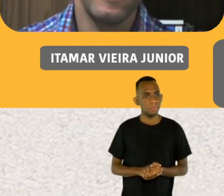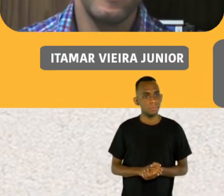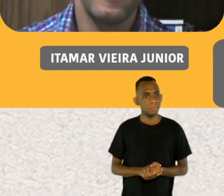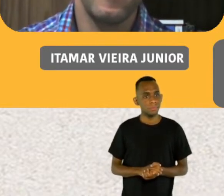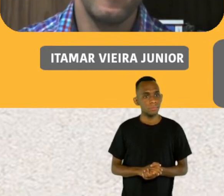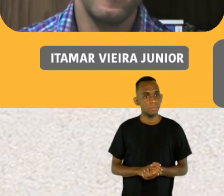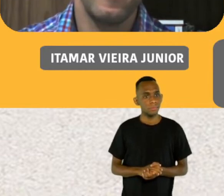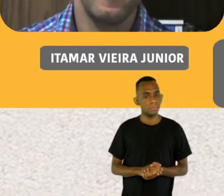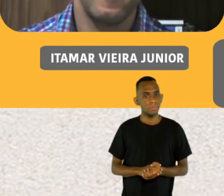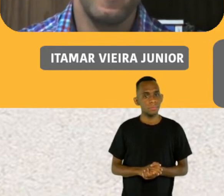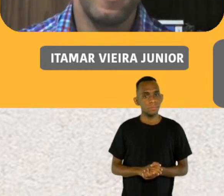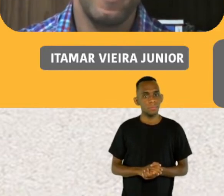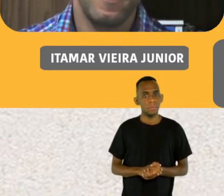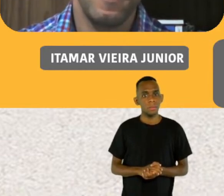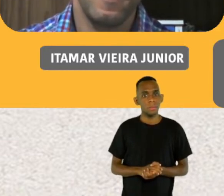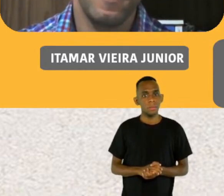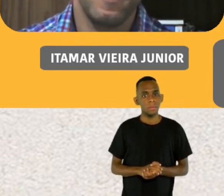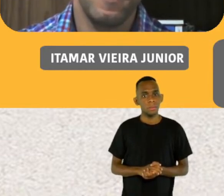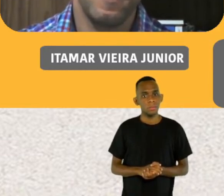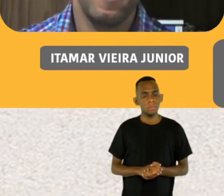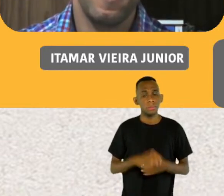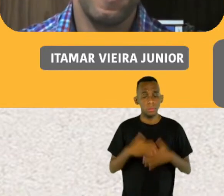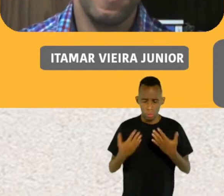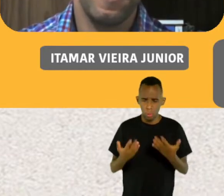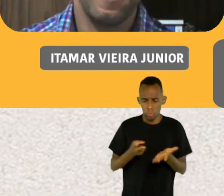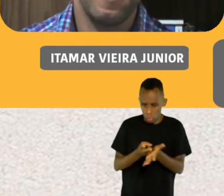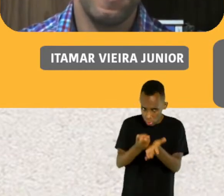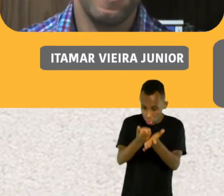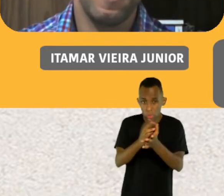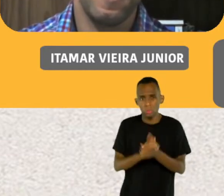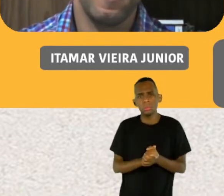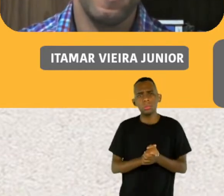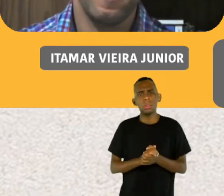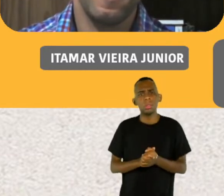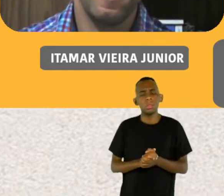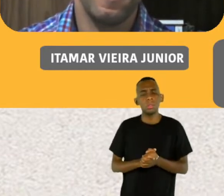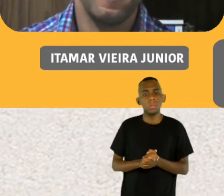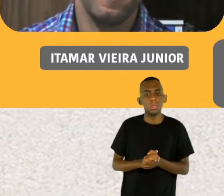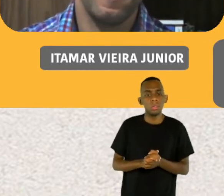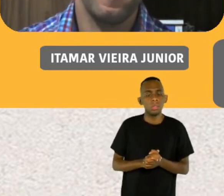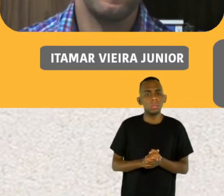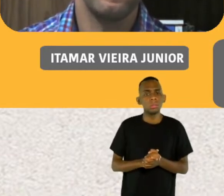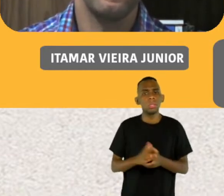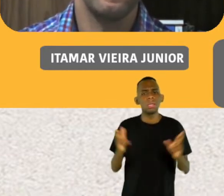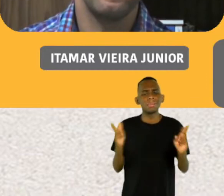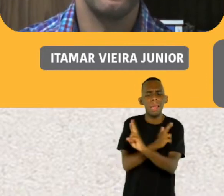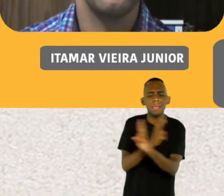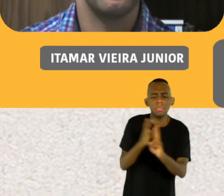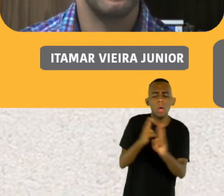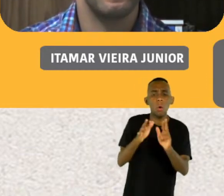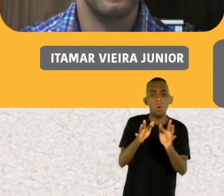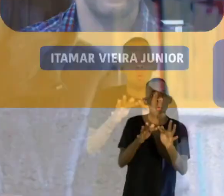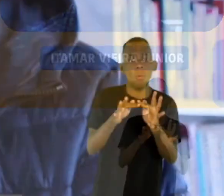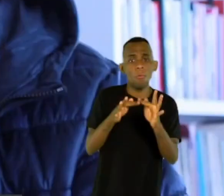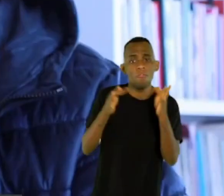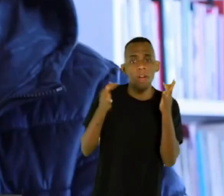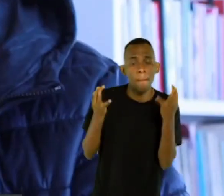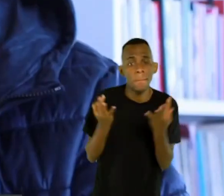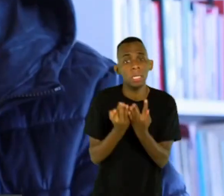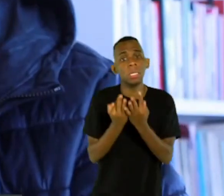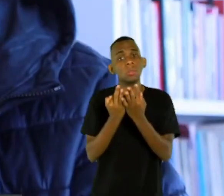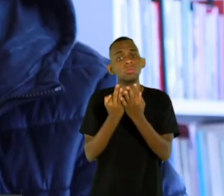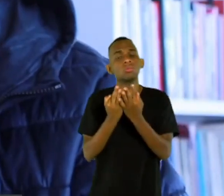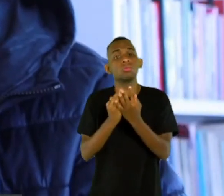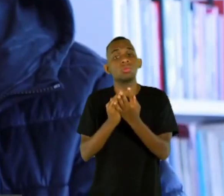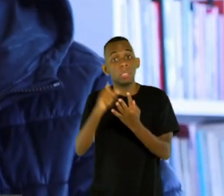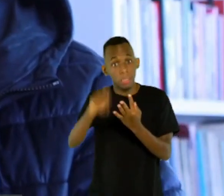Mas, Sérgio, então, continuando, esse intrincado de relações familiares que são o reflexo